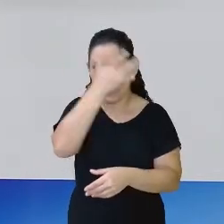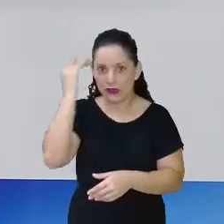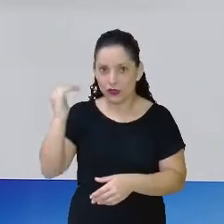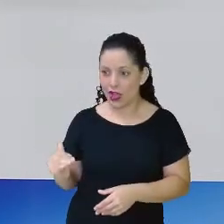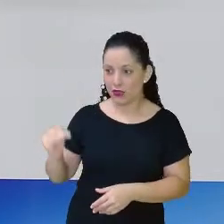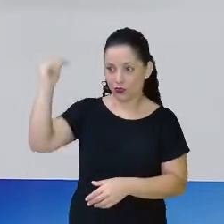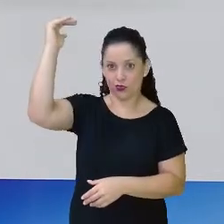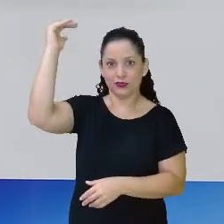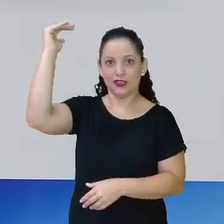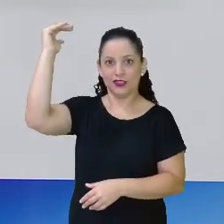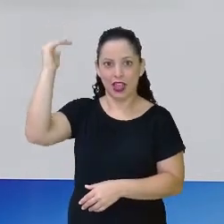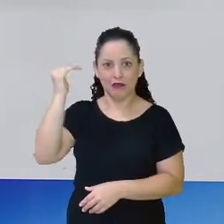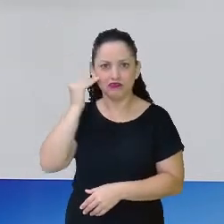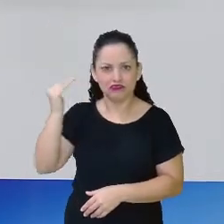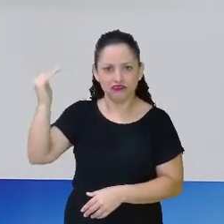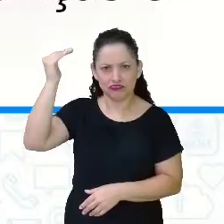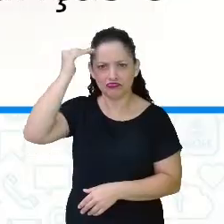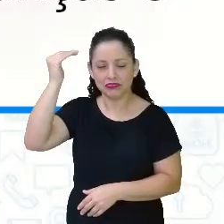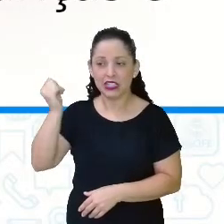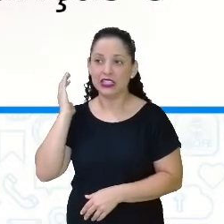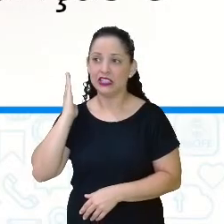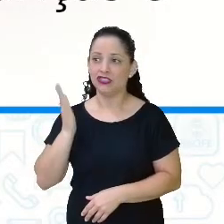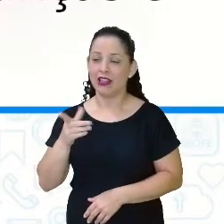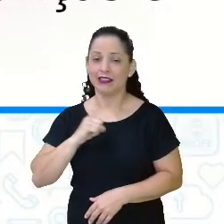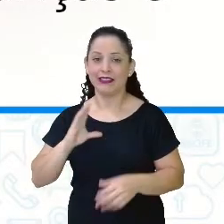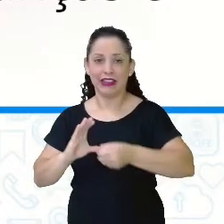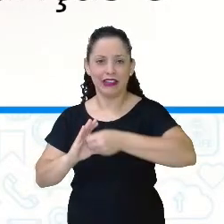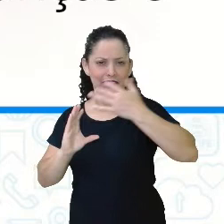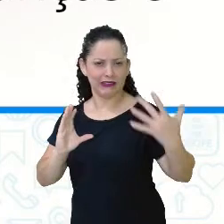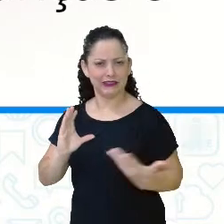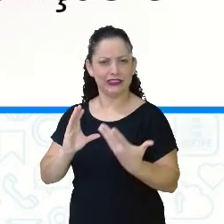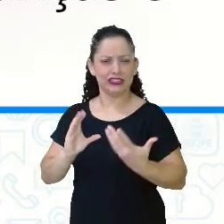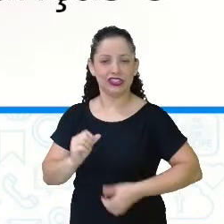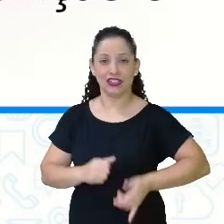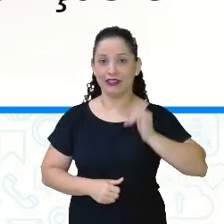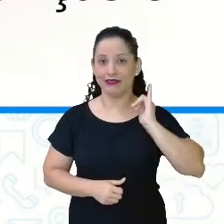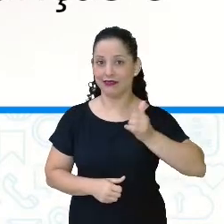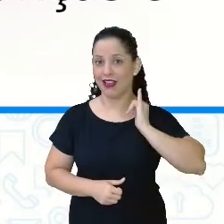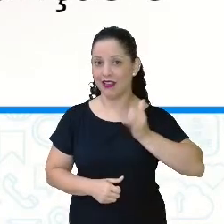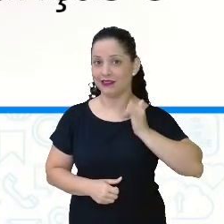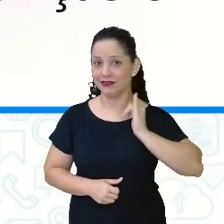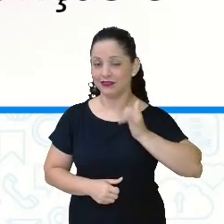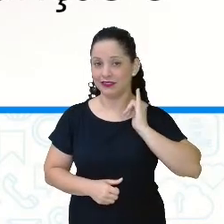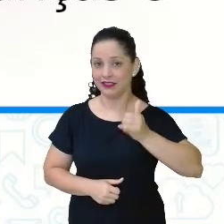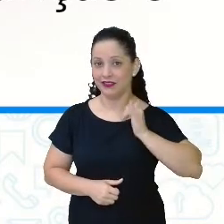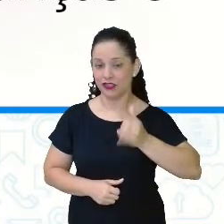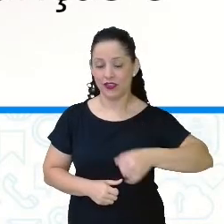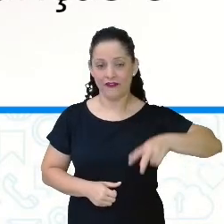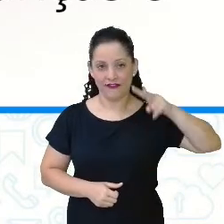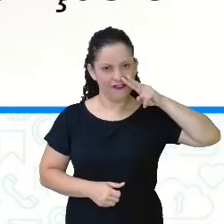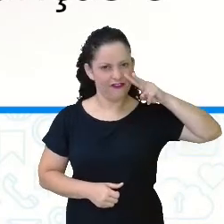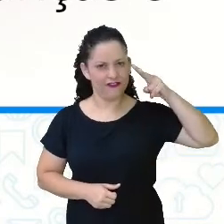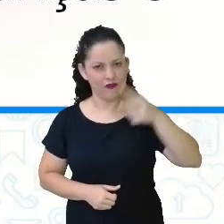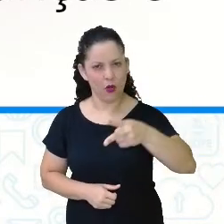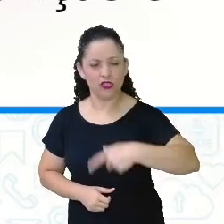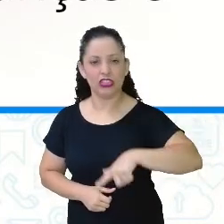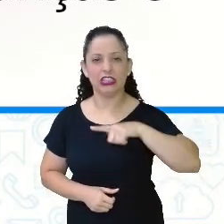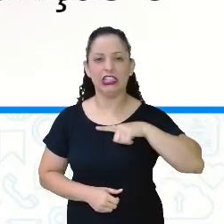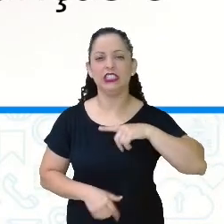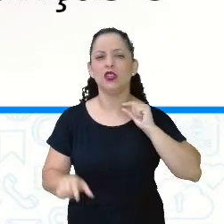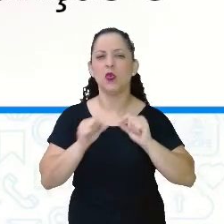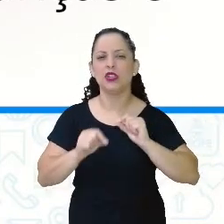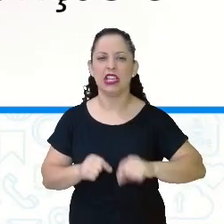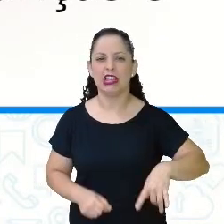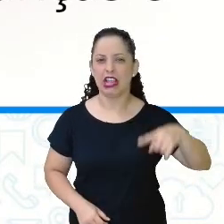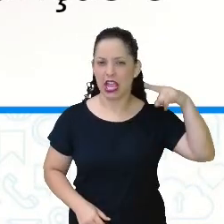se caracterizavam por serem narrativas bastante fortes, que mostravam traições,